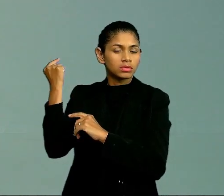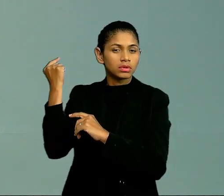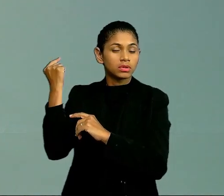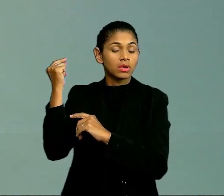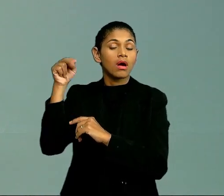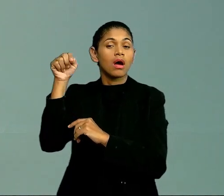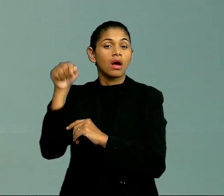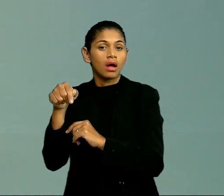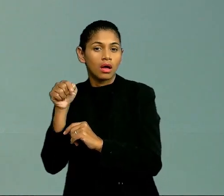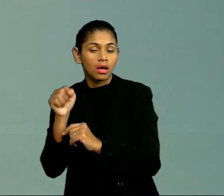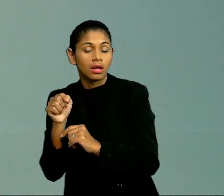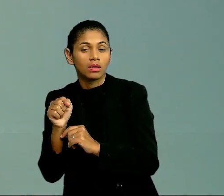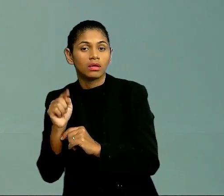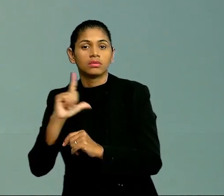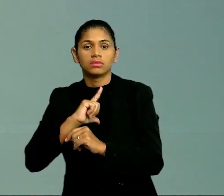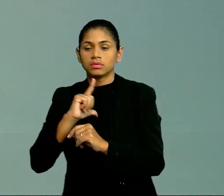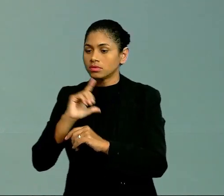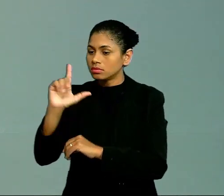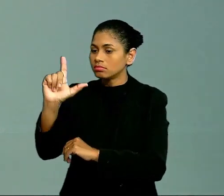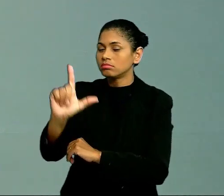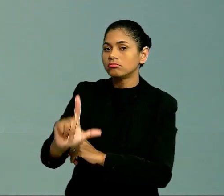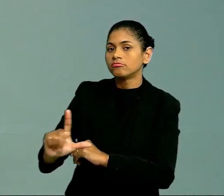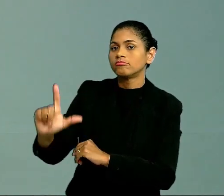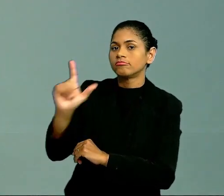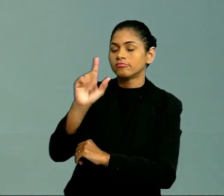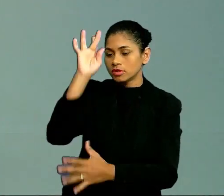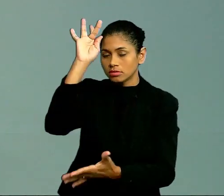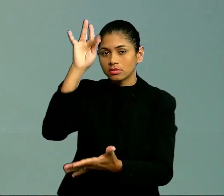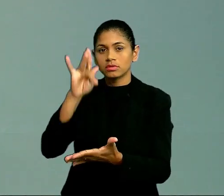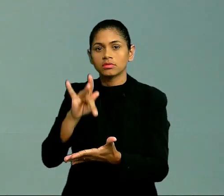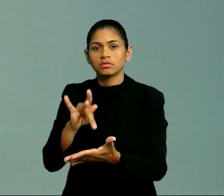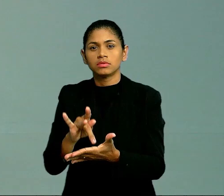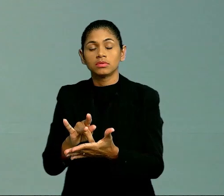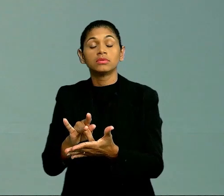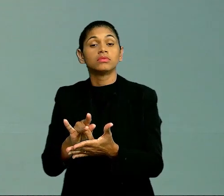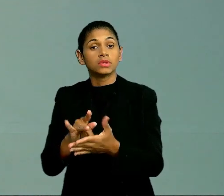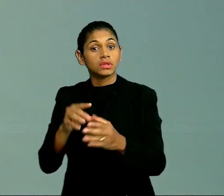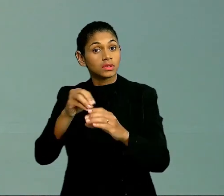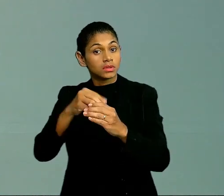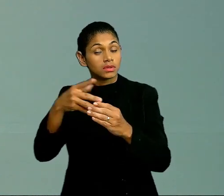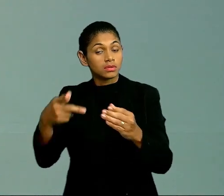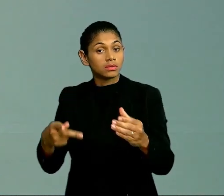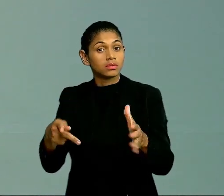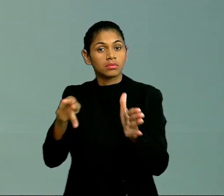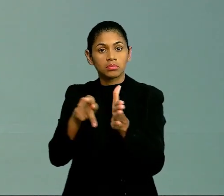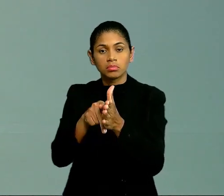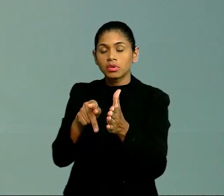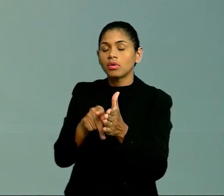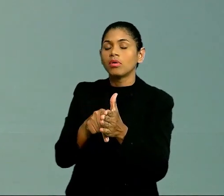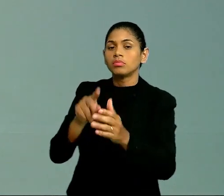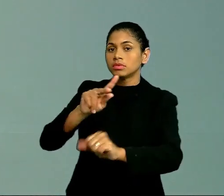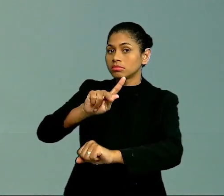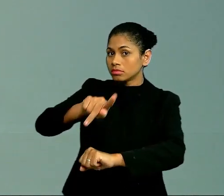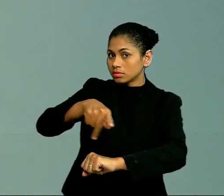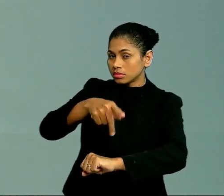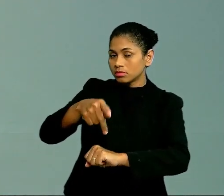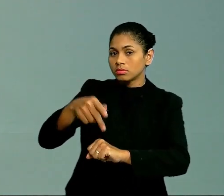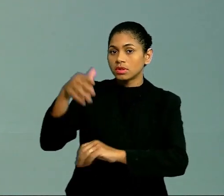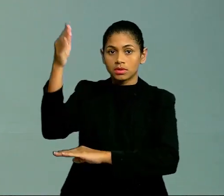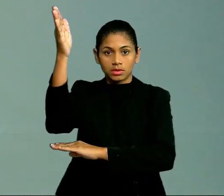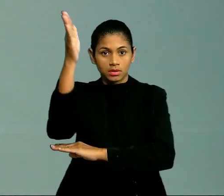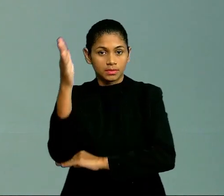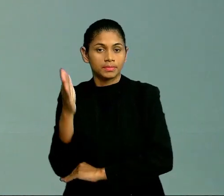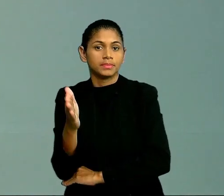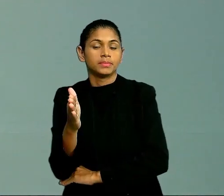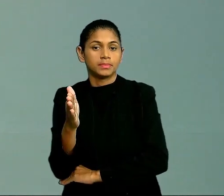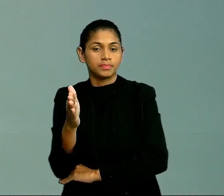uma literatura realmente com características da nação, mas com um tom mais realista e não idealizado,